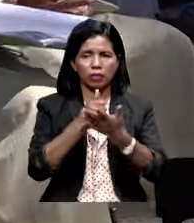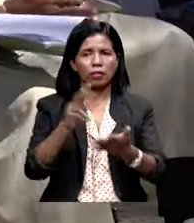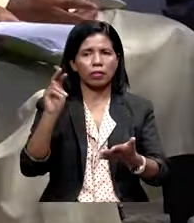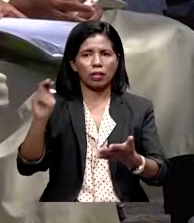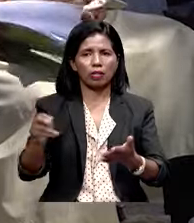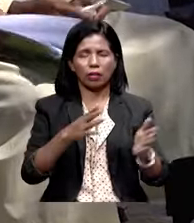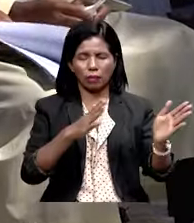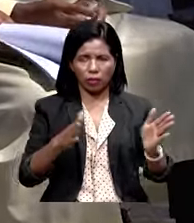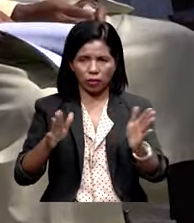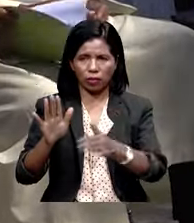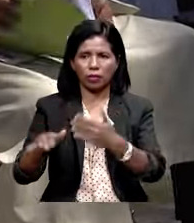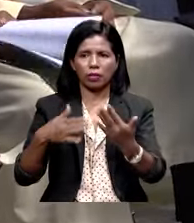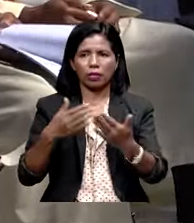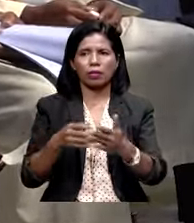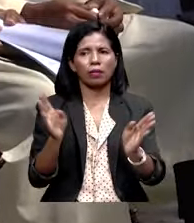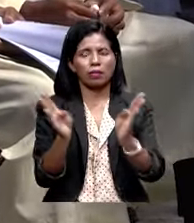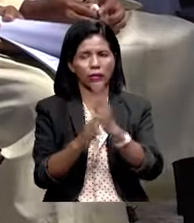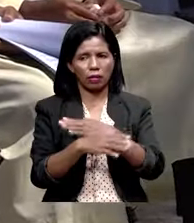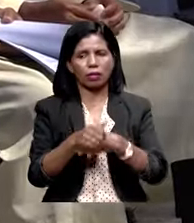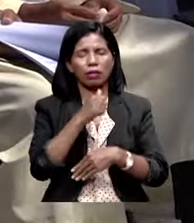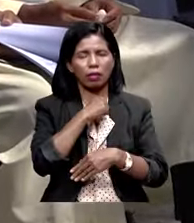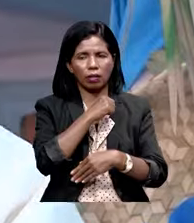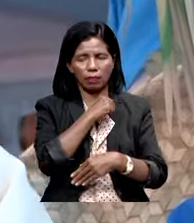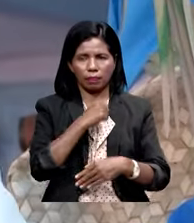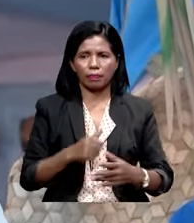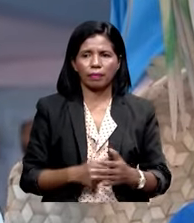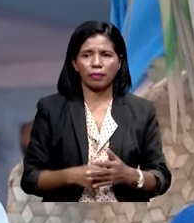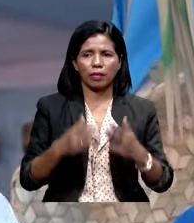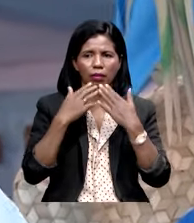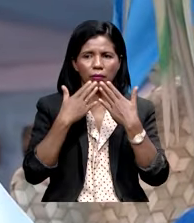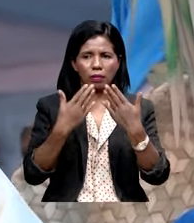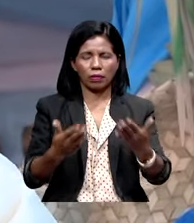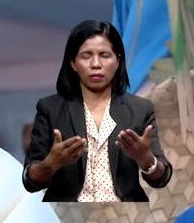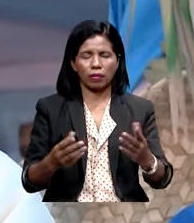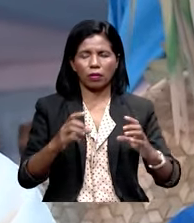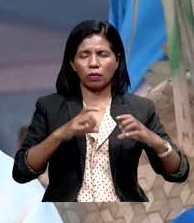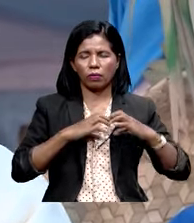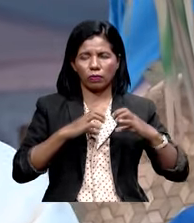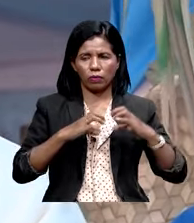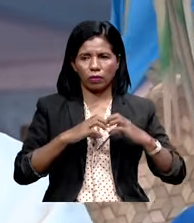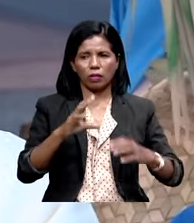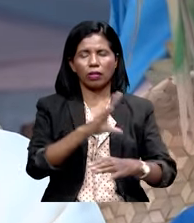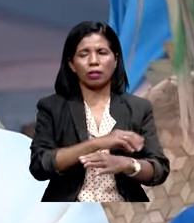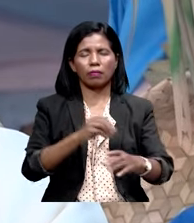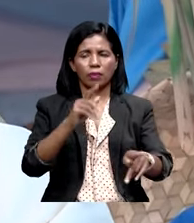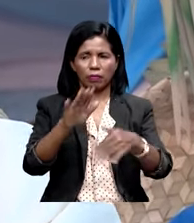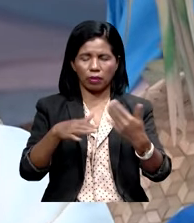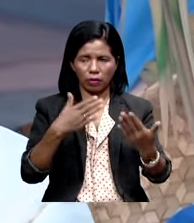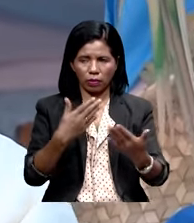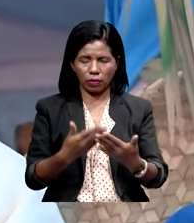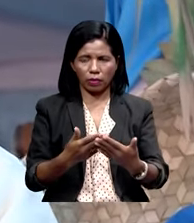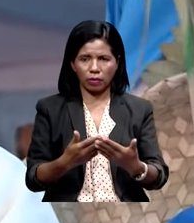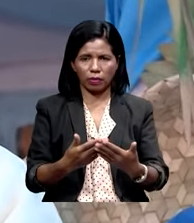a nia processo toma, to sai na Lulik. Agradece wai, o fua no laran toma, ba excelentíssima, reverendíssima